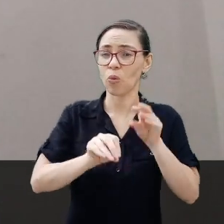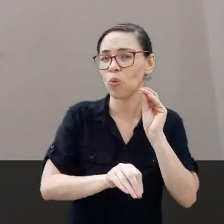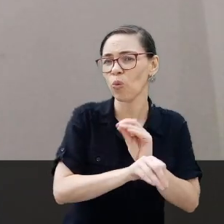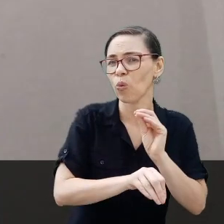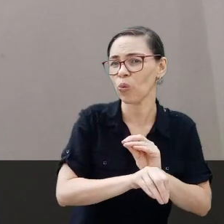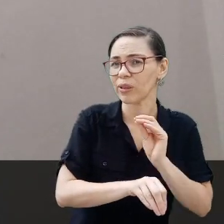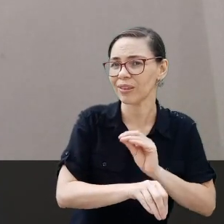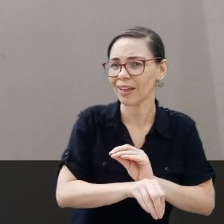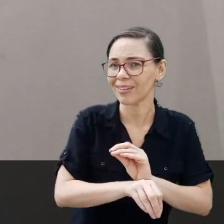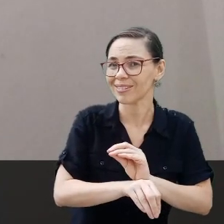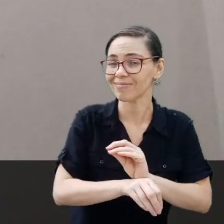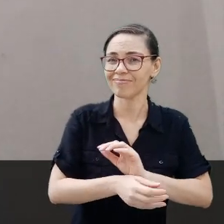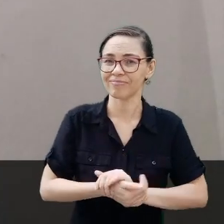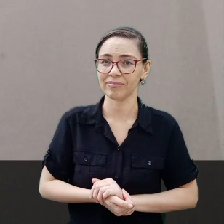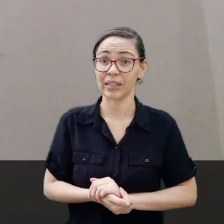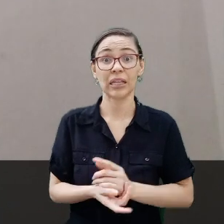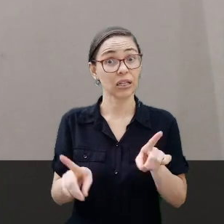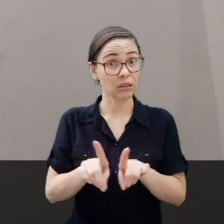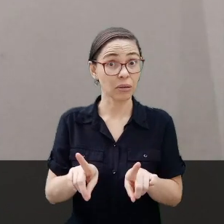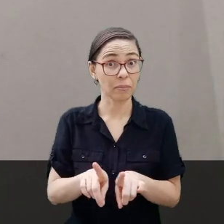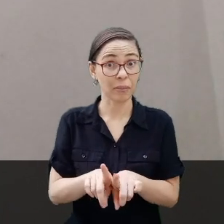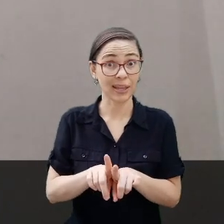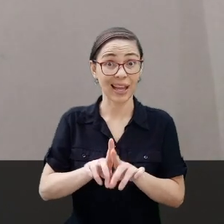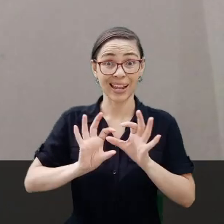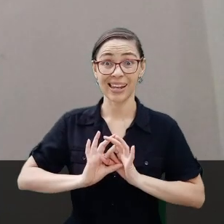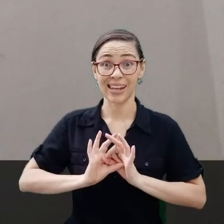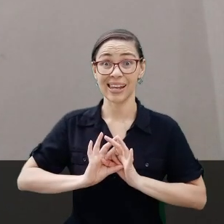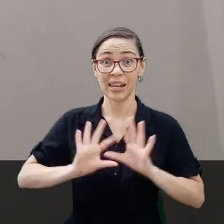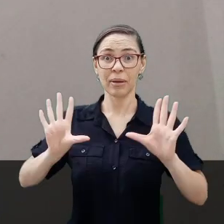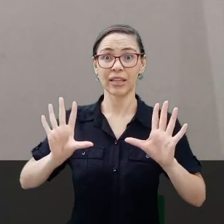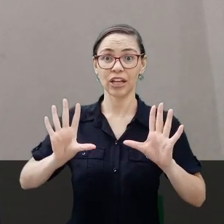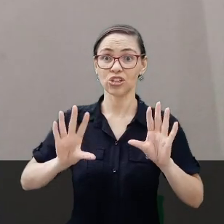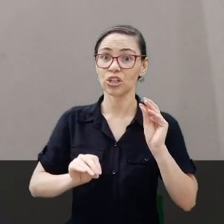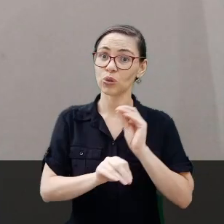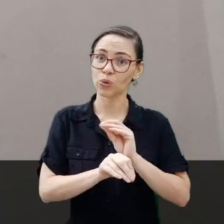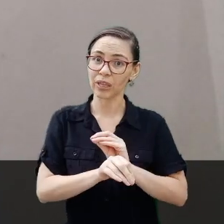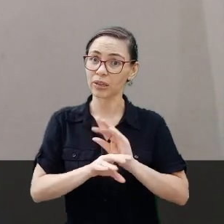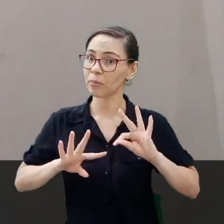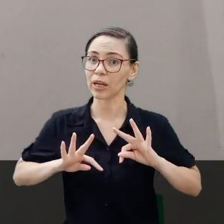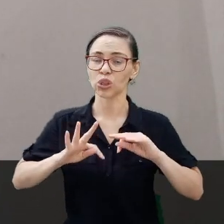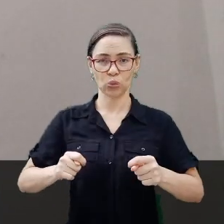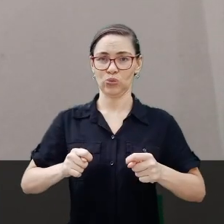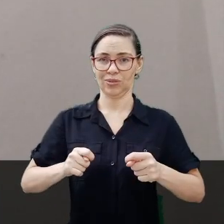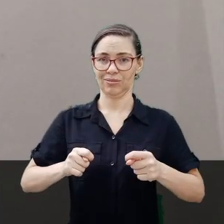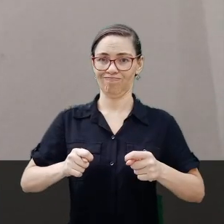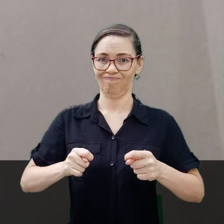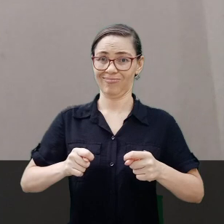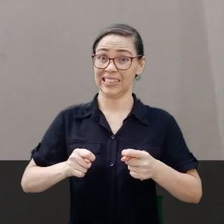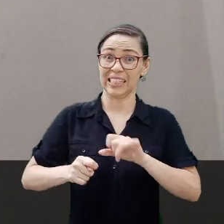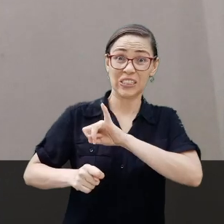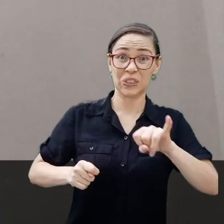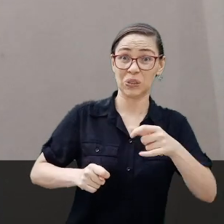danos, com a sua lógica de cuidado, e da manutenção da liberdade